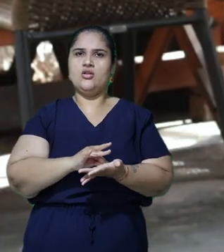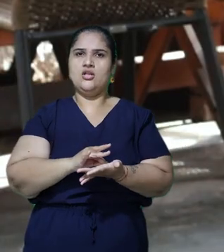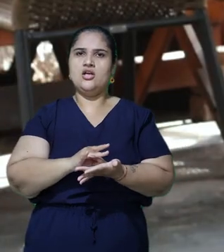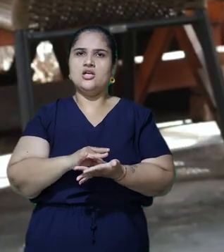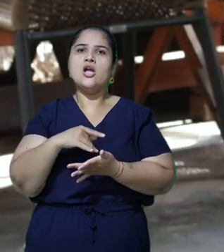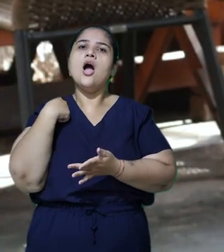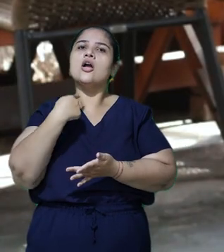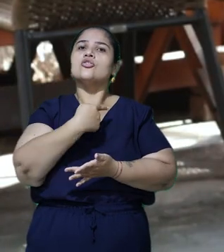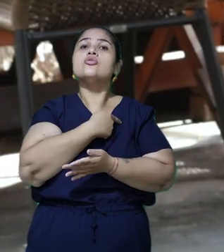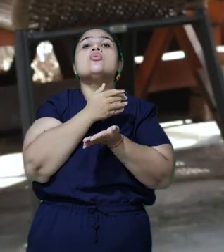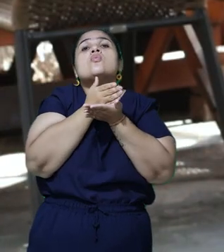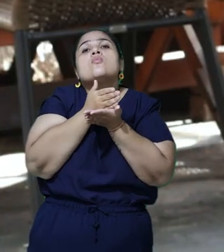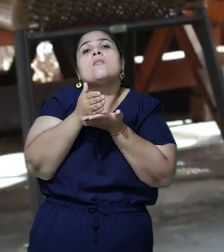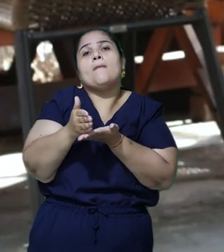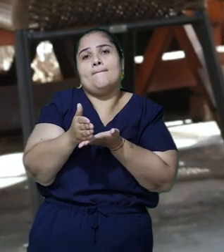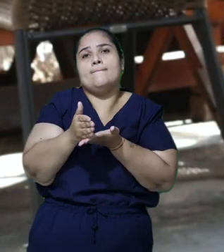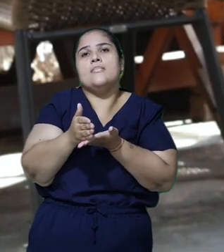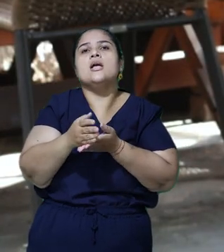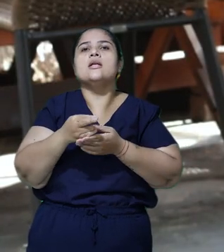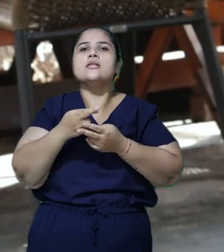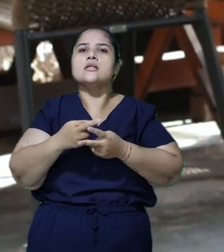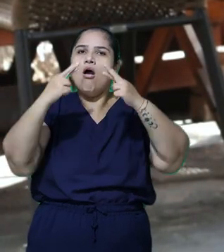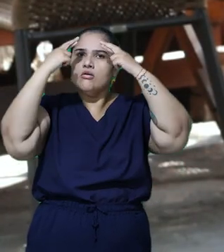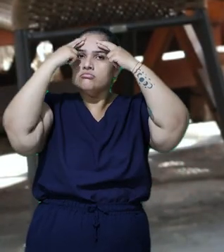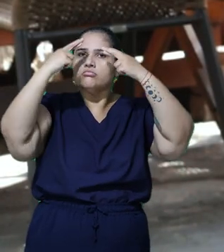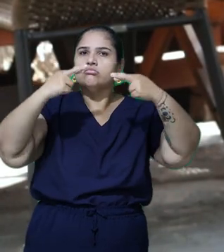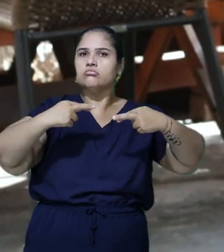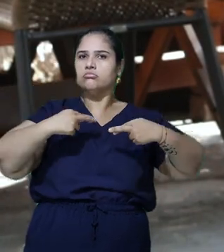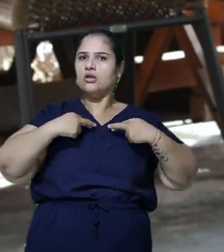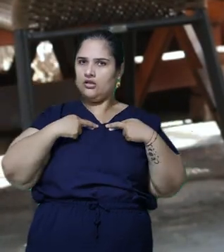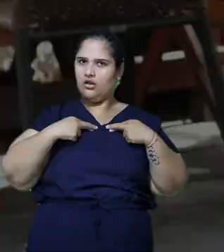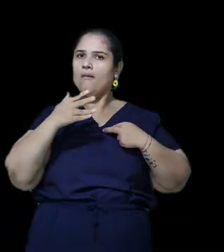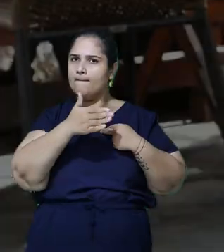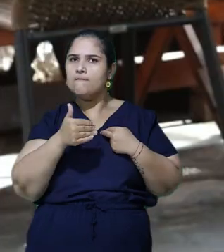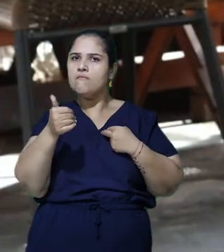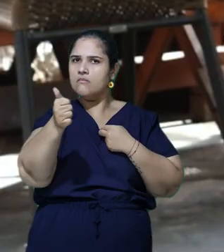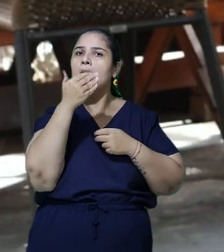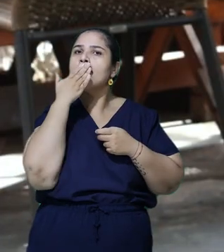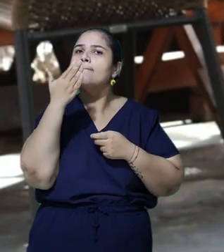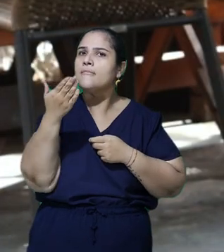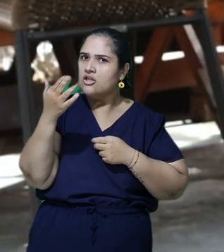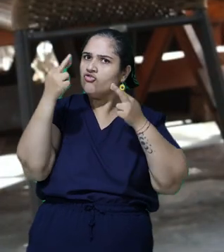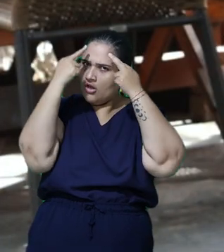a gente passa a se respeitar melhor e a pedir respeito também.